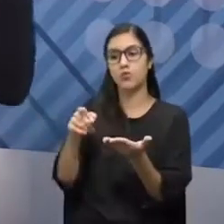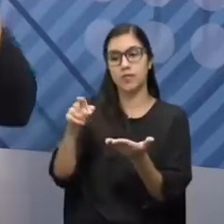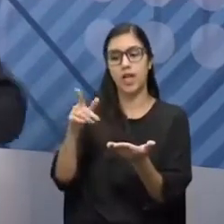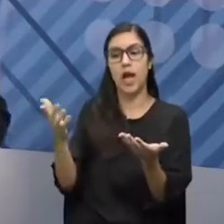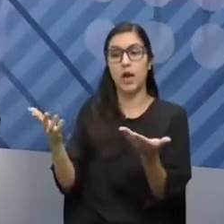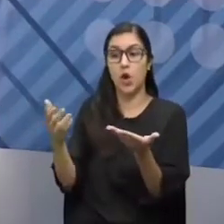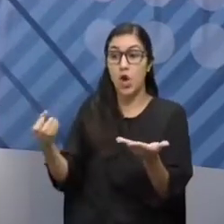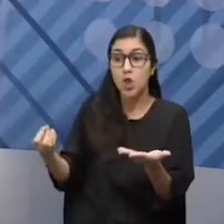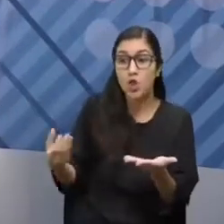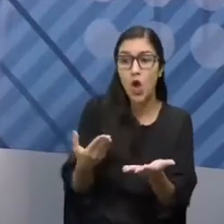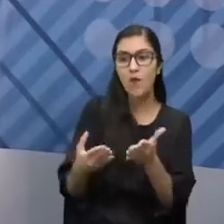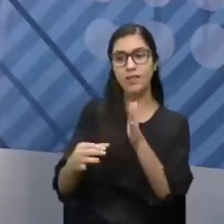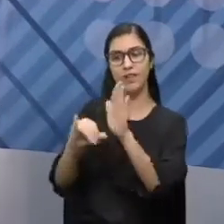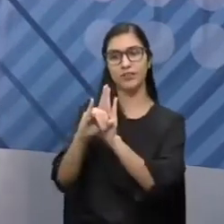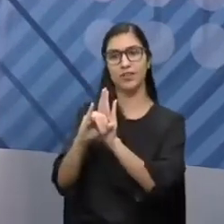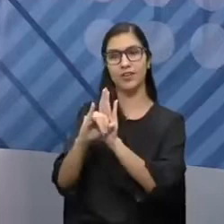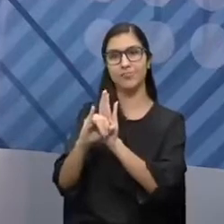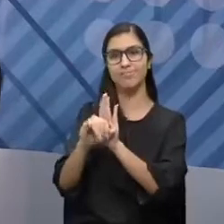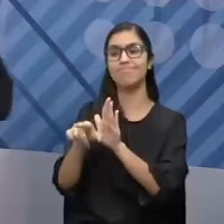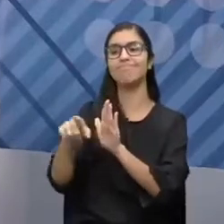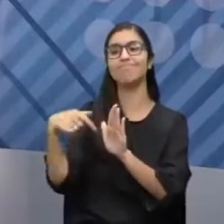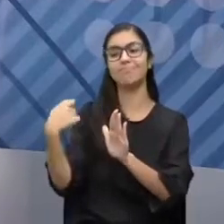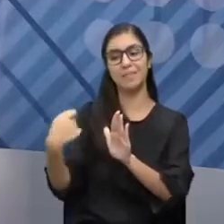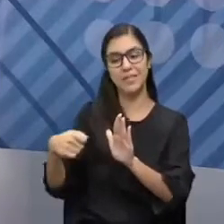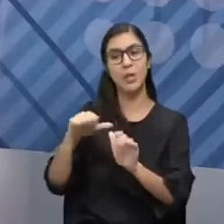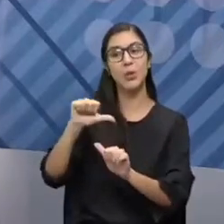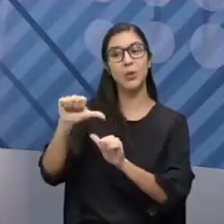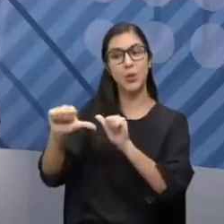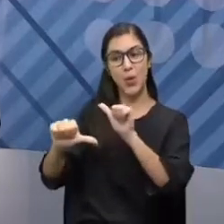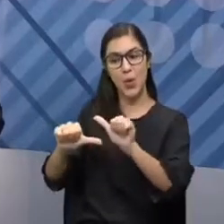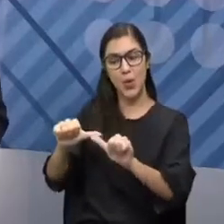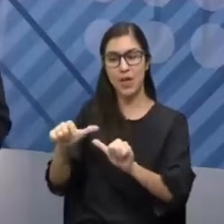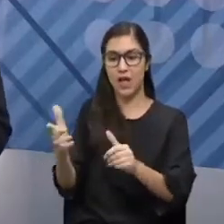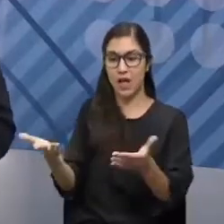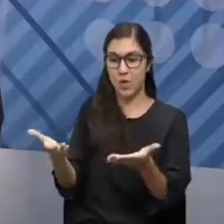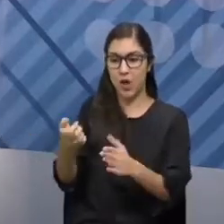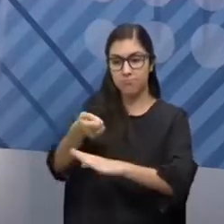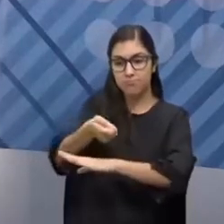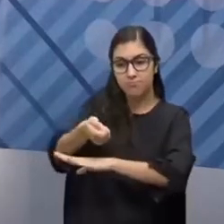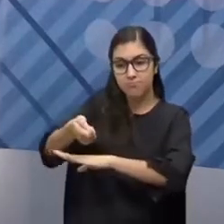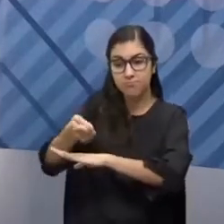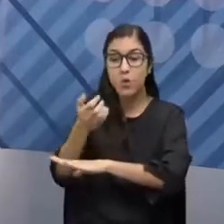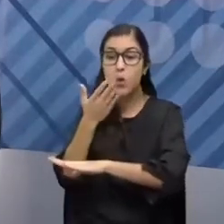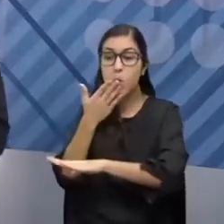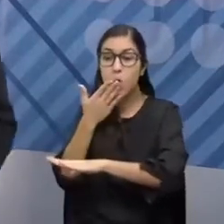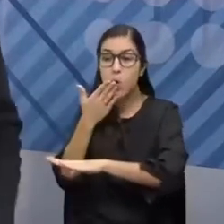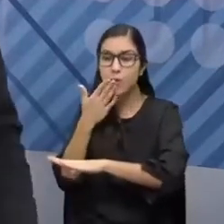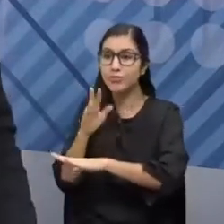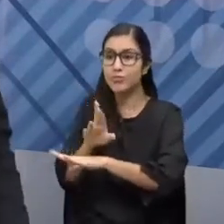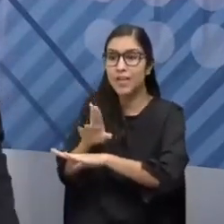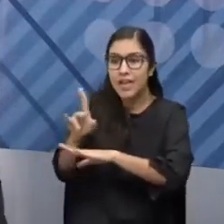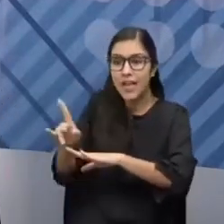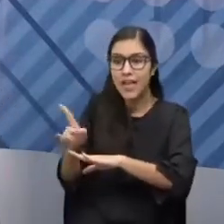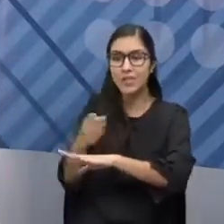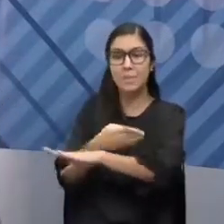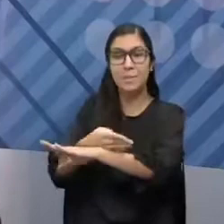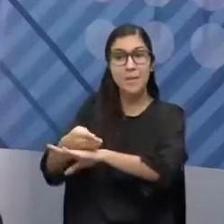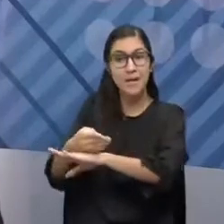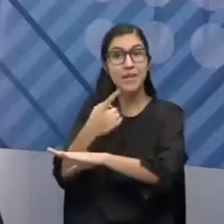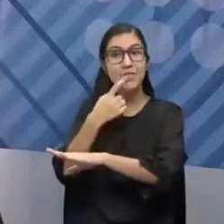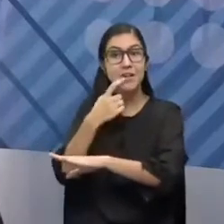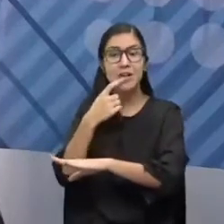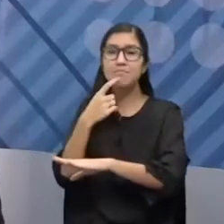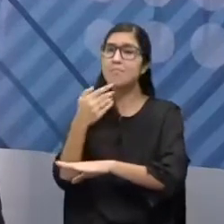tendo uma nova identidade, então nós precisamos trocar a sua bengala, né, pela branca e vermelha, que é a